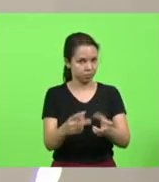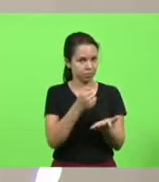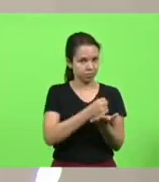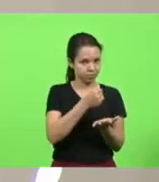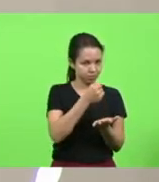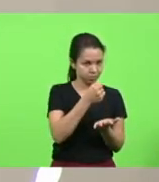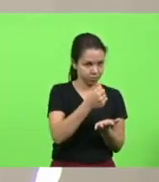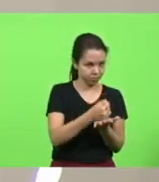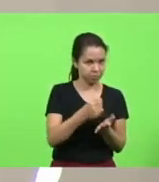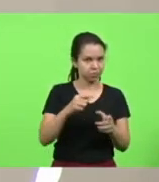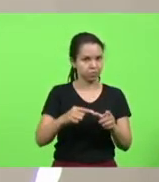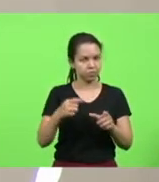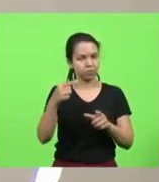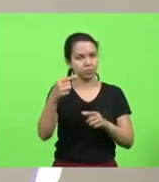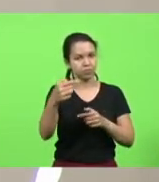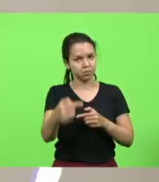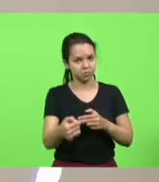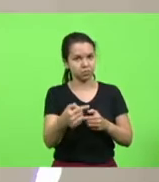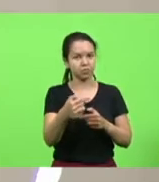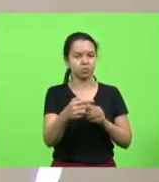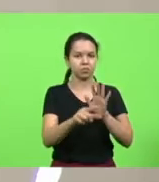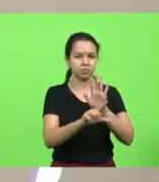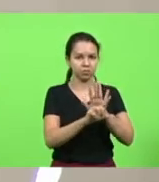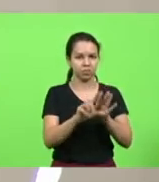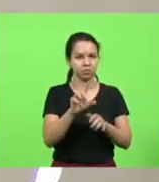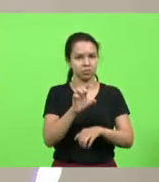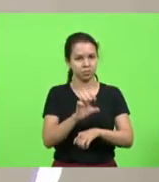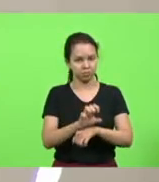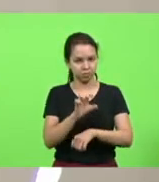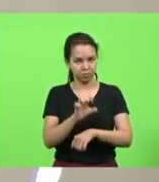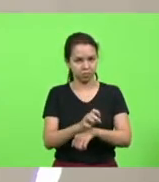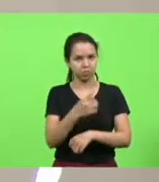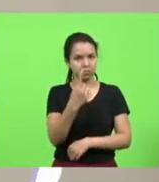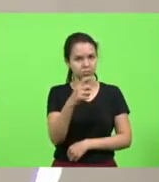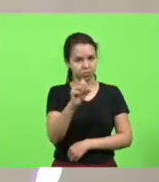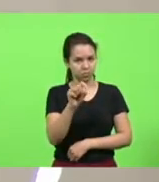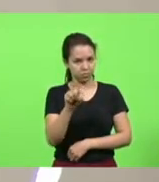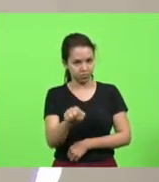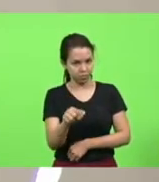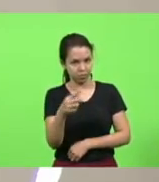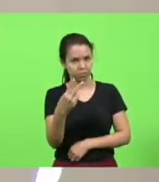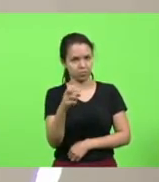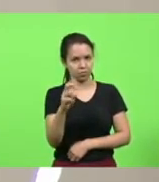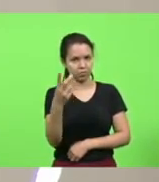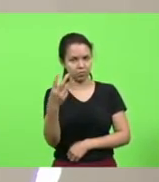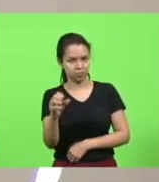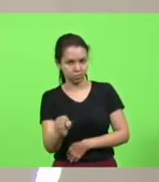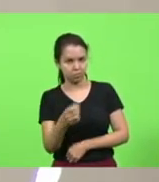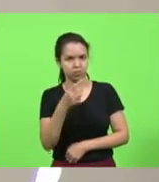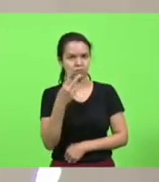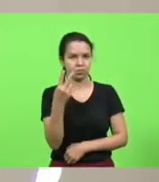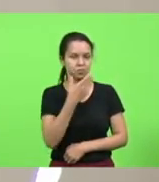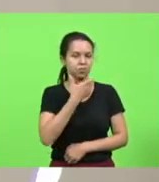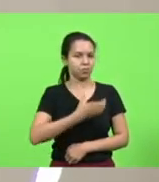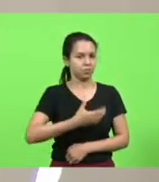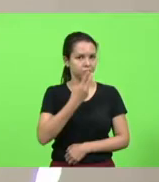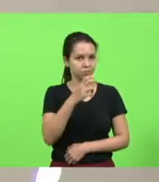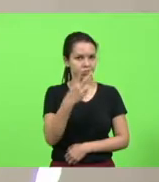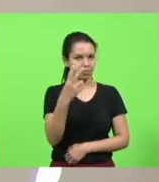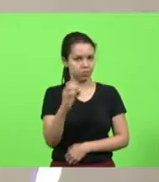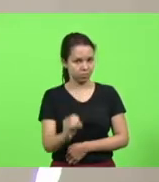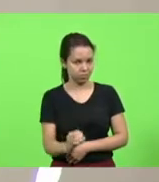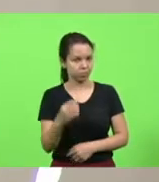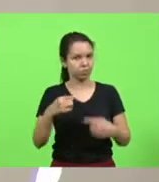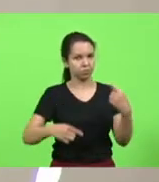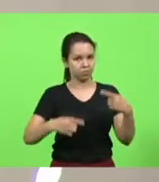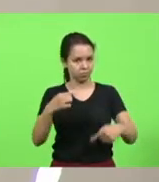com base na Lei Estadual 18.043, de 22 de dezembro de 2020, em discussão. Não havendo